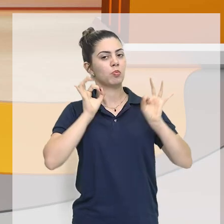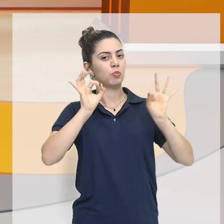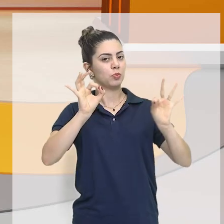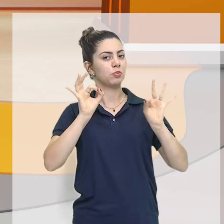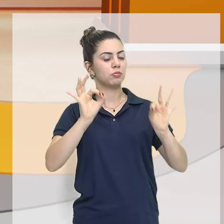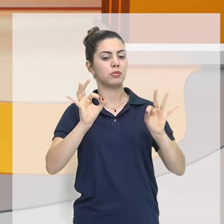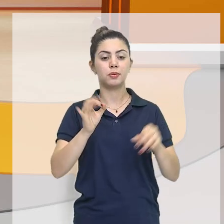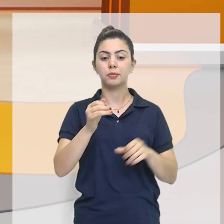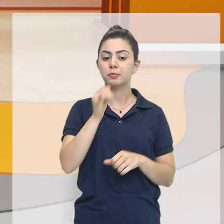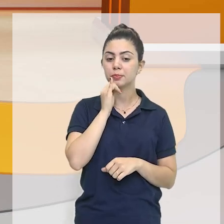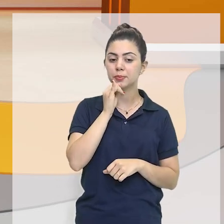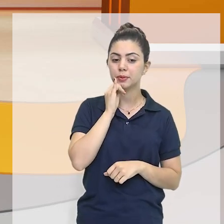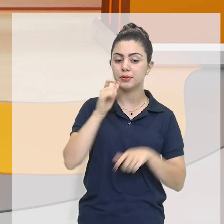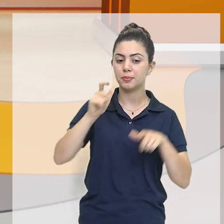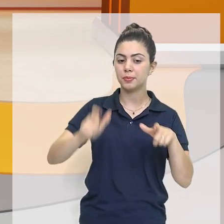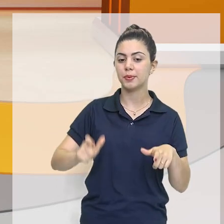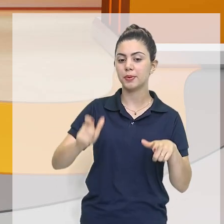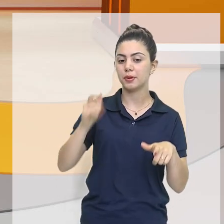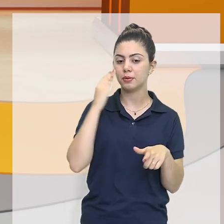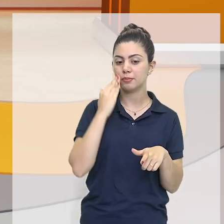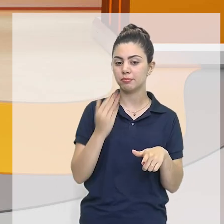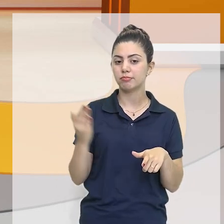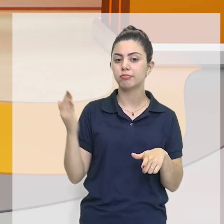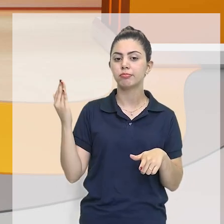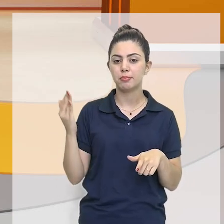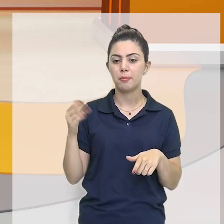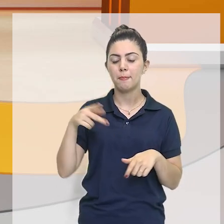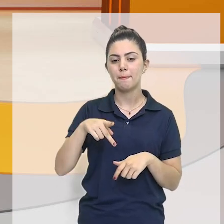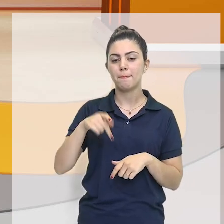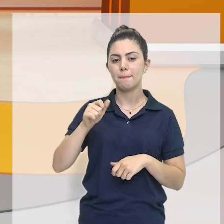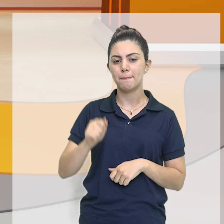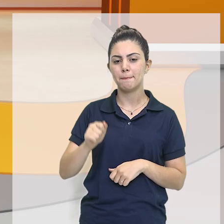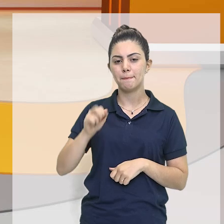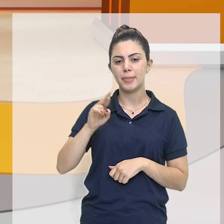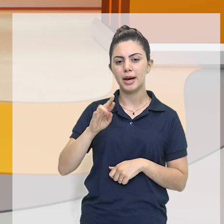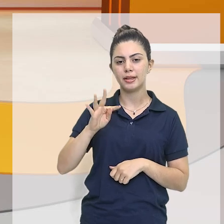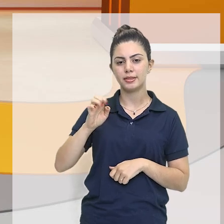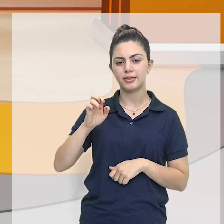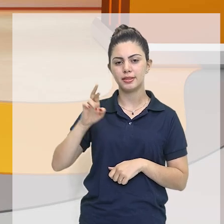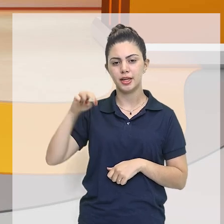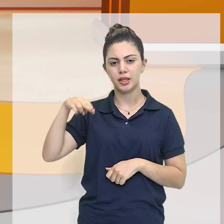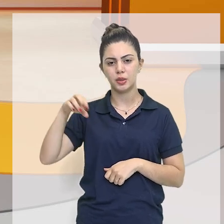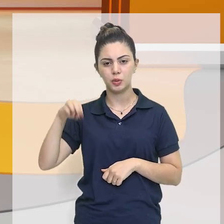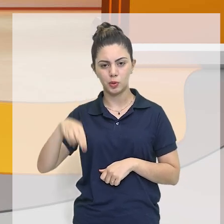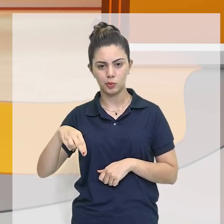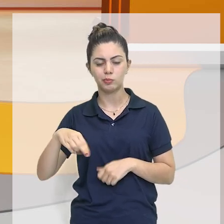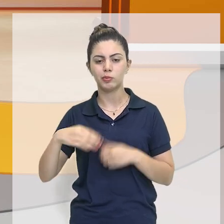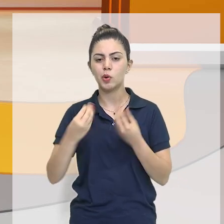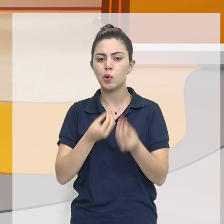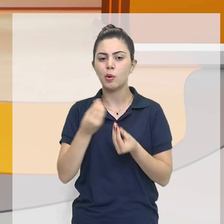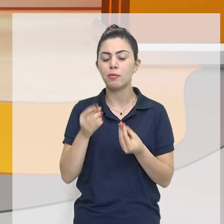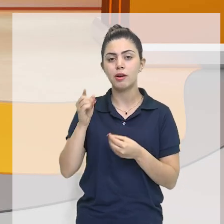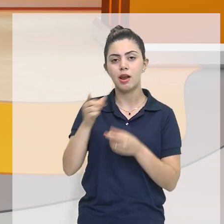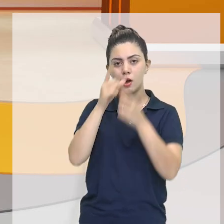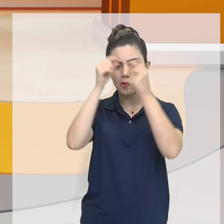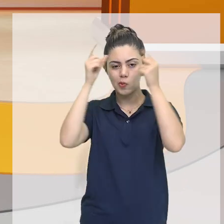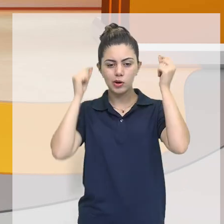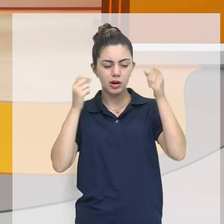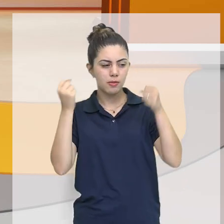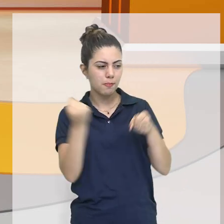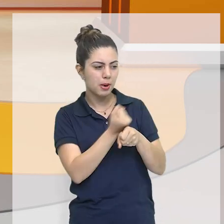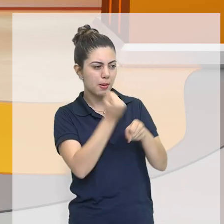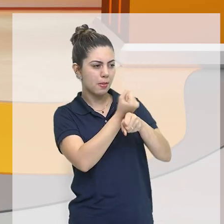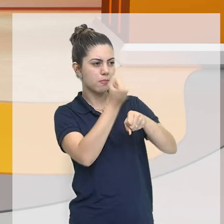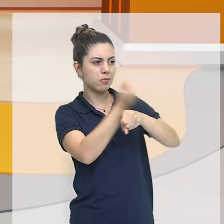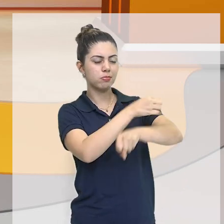o Partenon. Né? Os gregos, eles estabeleceram esses padrões estéticos duradouros,